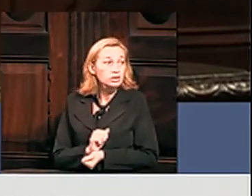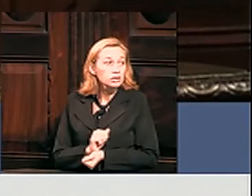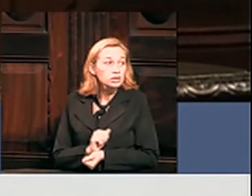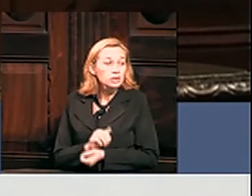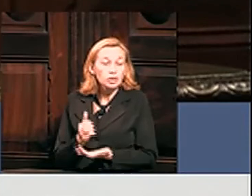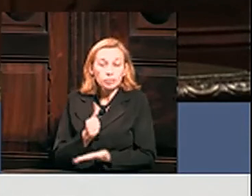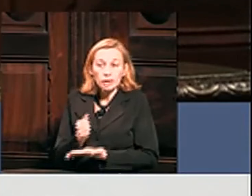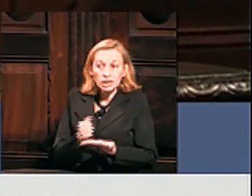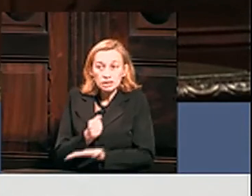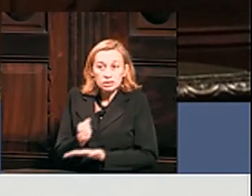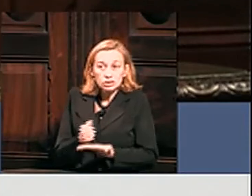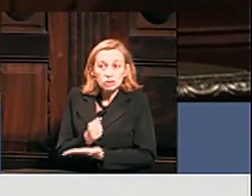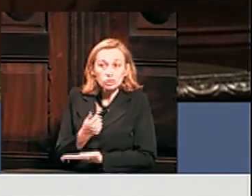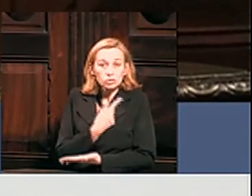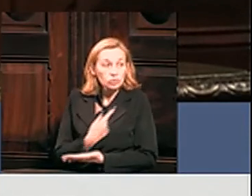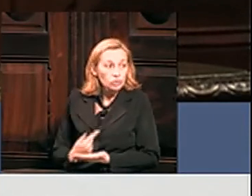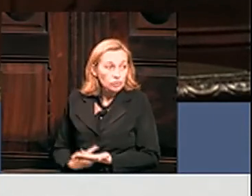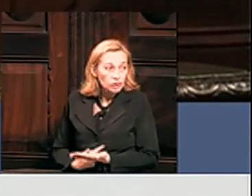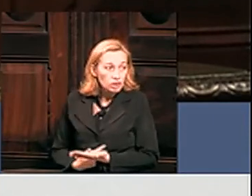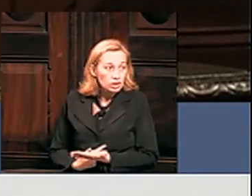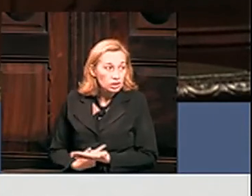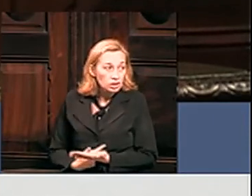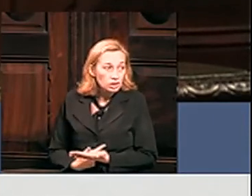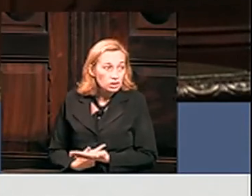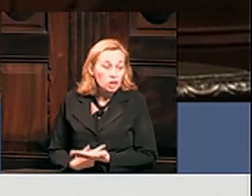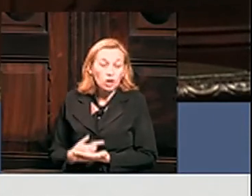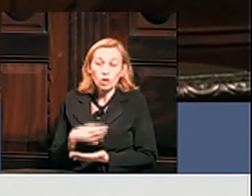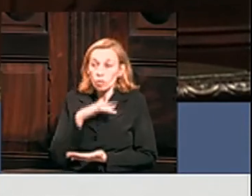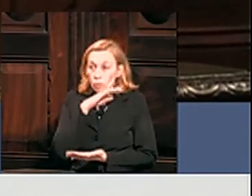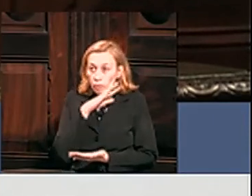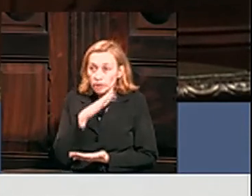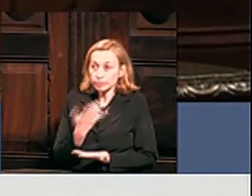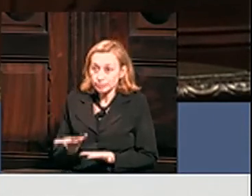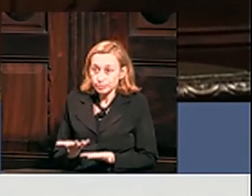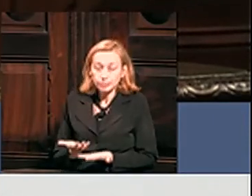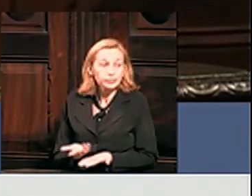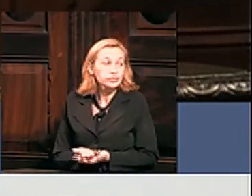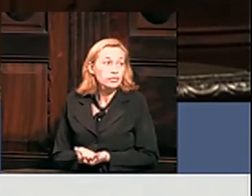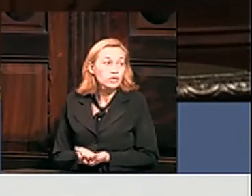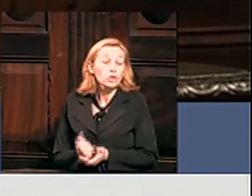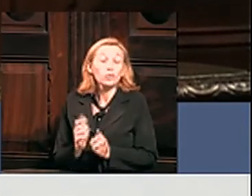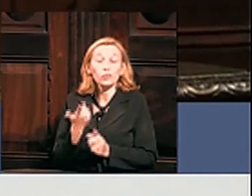do governo totalmente desagregada,